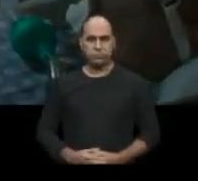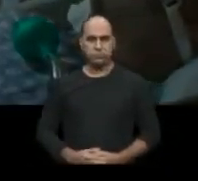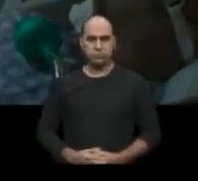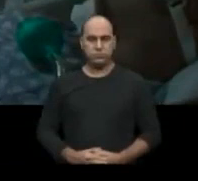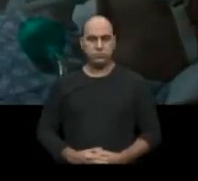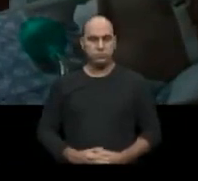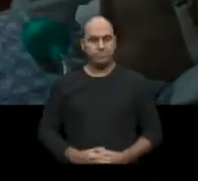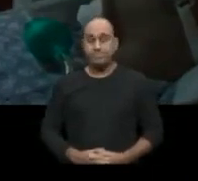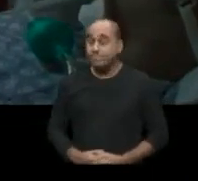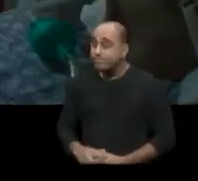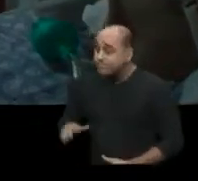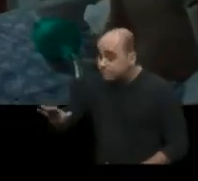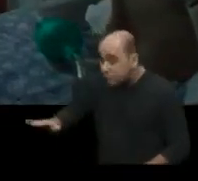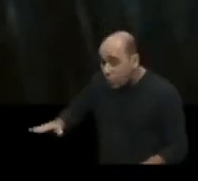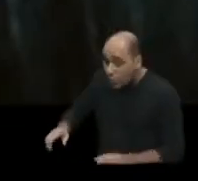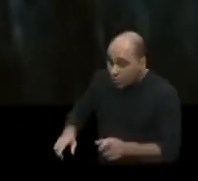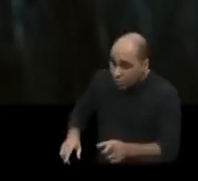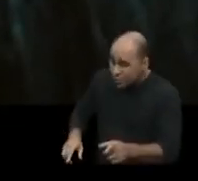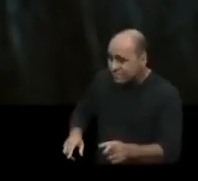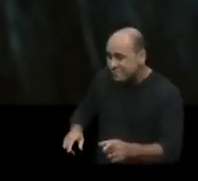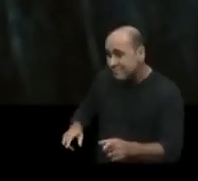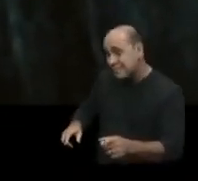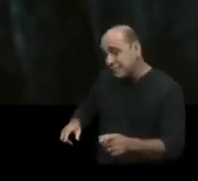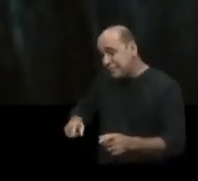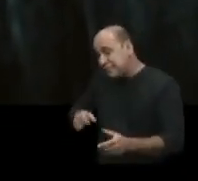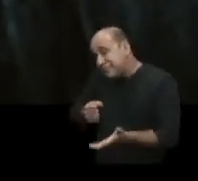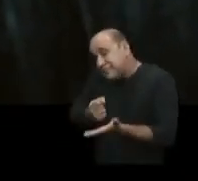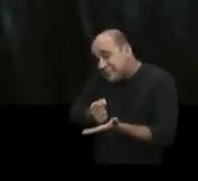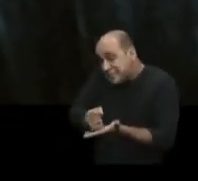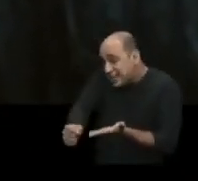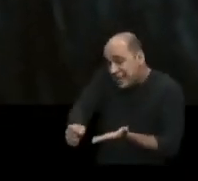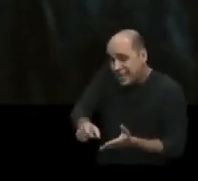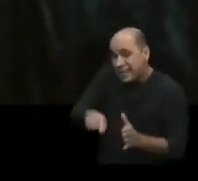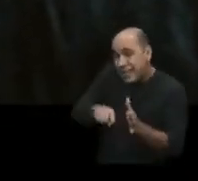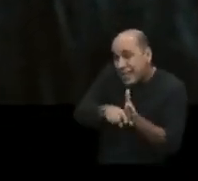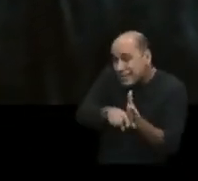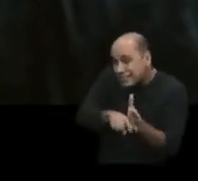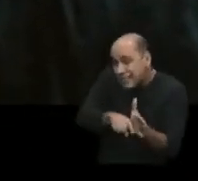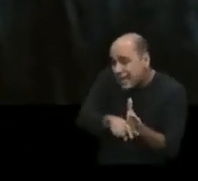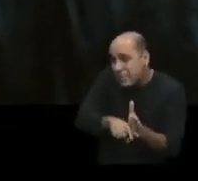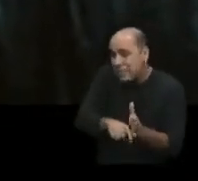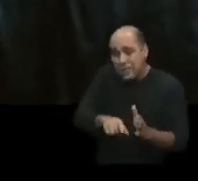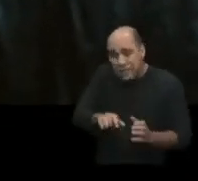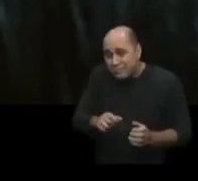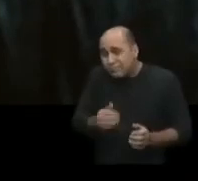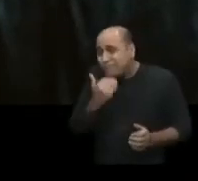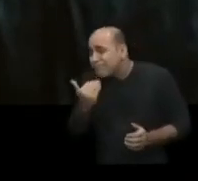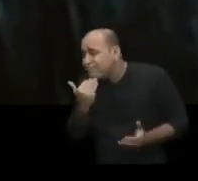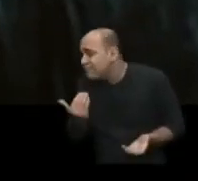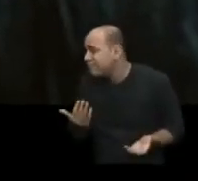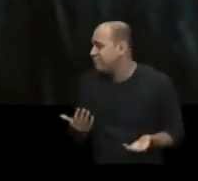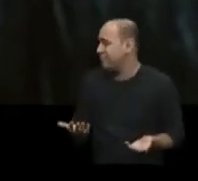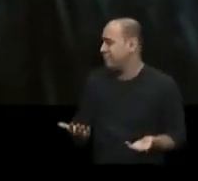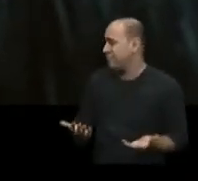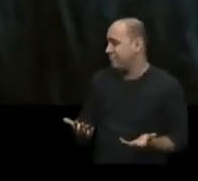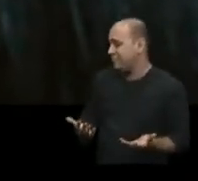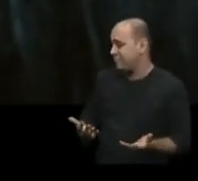O que a senhora está pedindo é muito caro. Talvez nem compense. Tem um procedimento a mais.